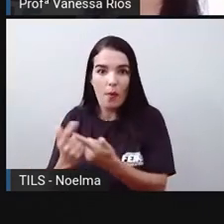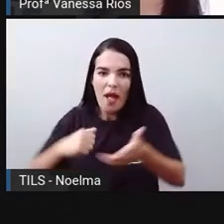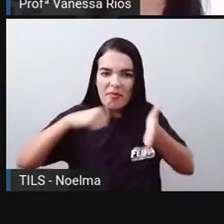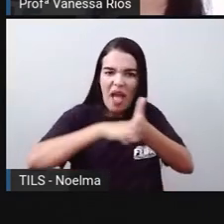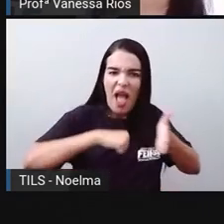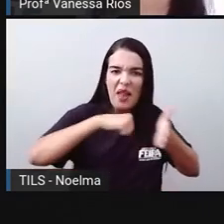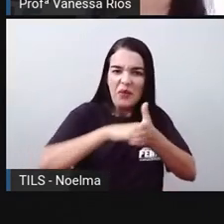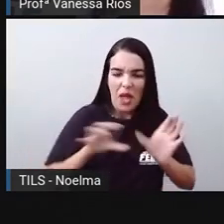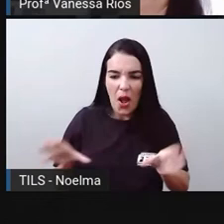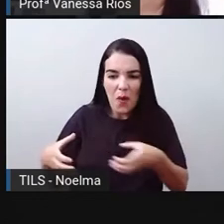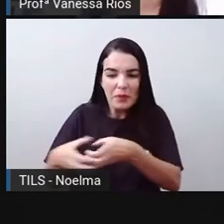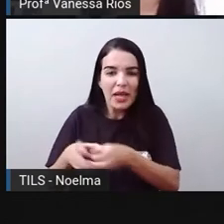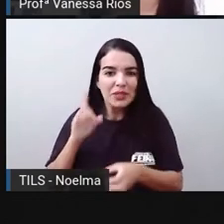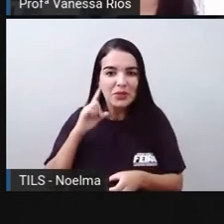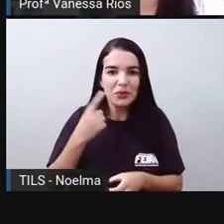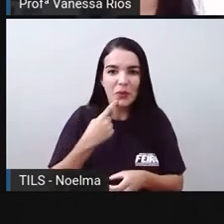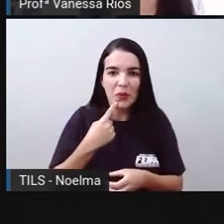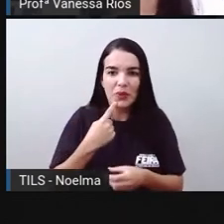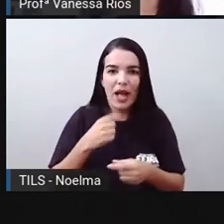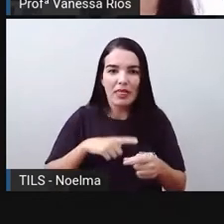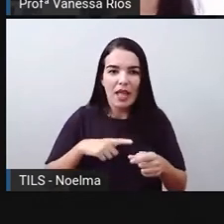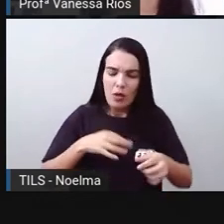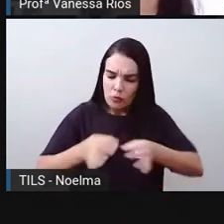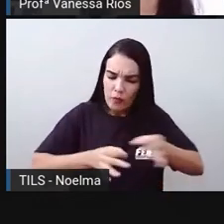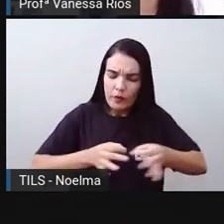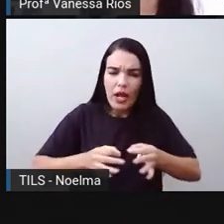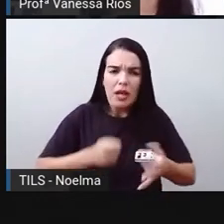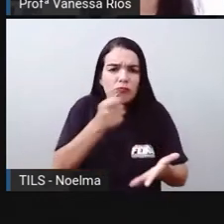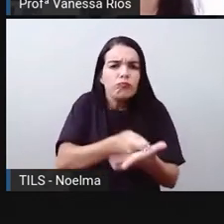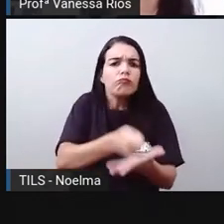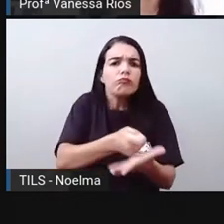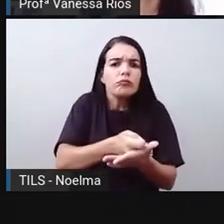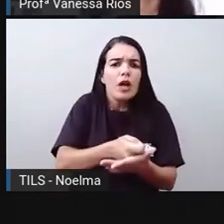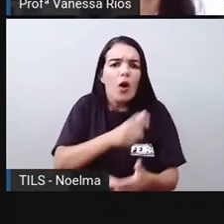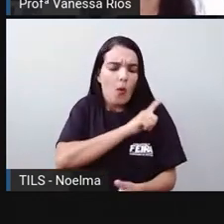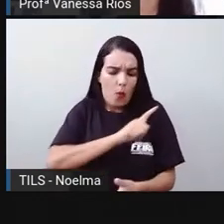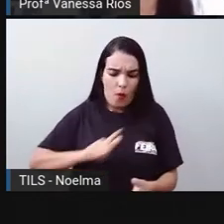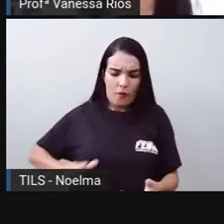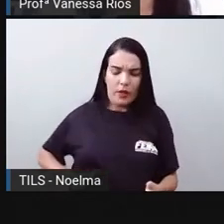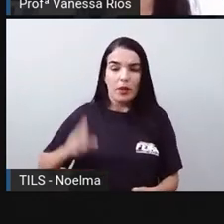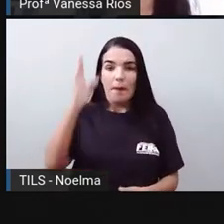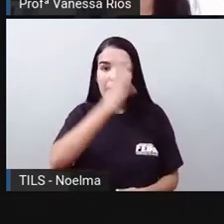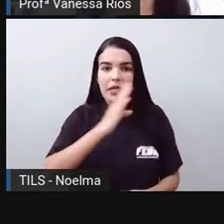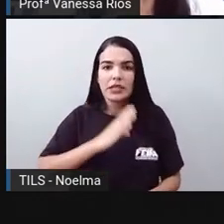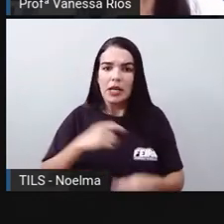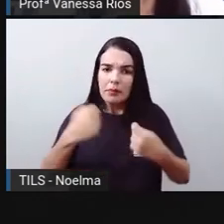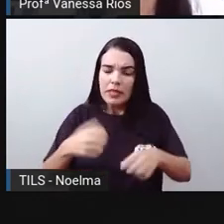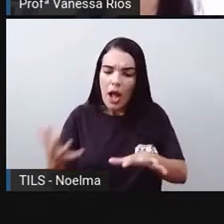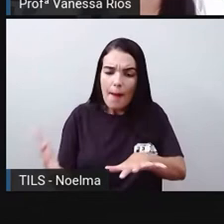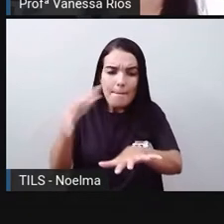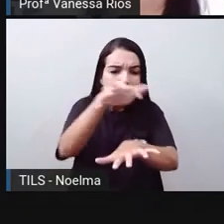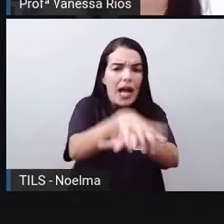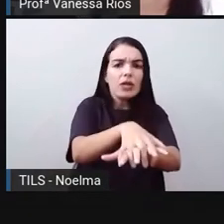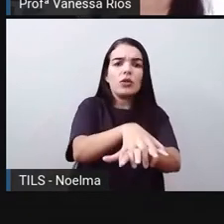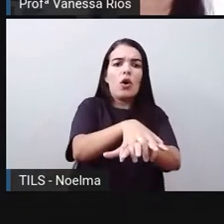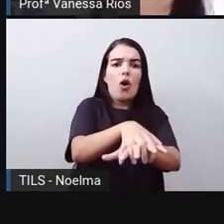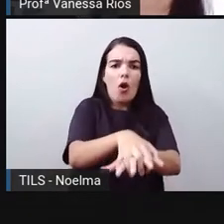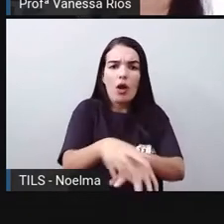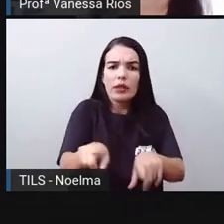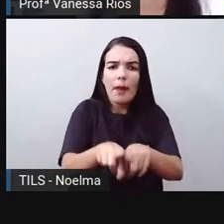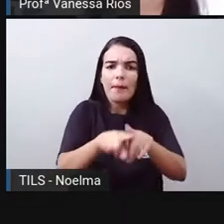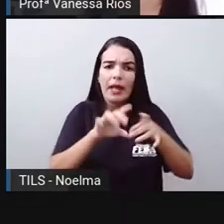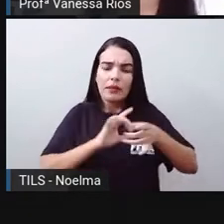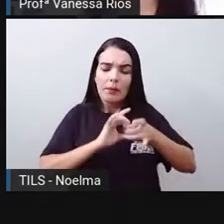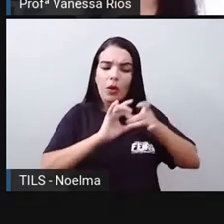começaram a se organizar e a exigir do governo brasileiro uma proposta de inclusão maior e mais